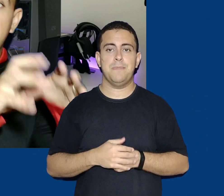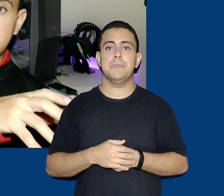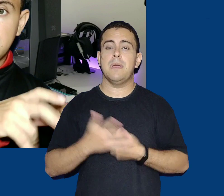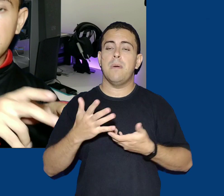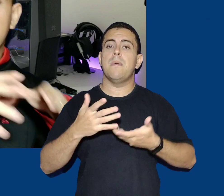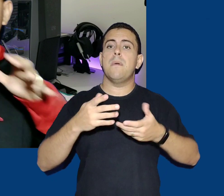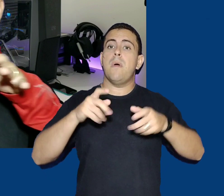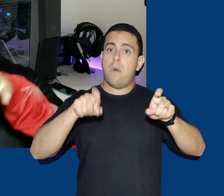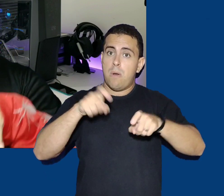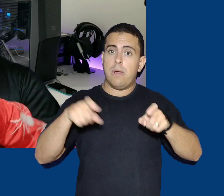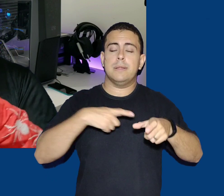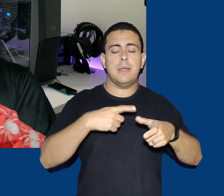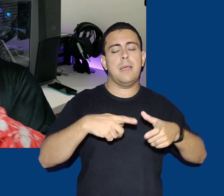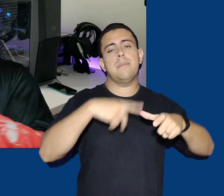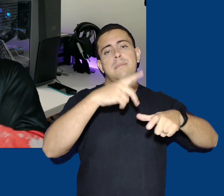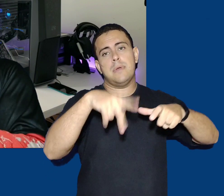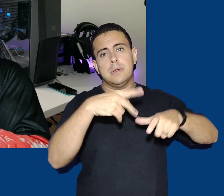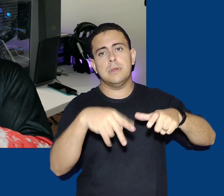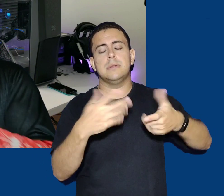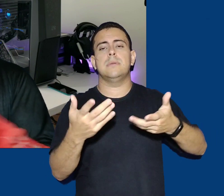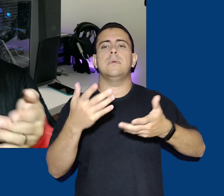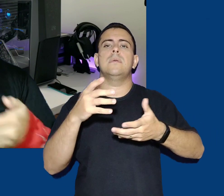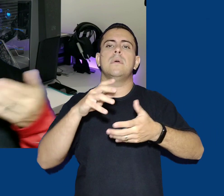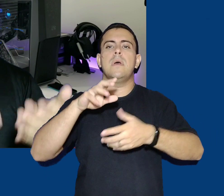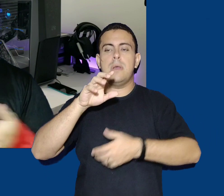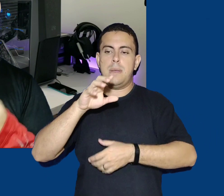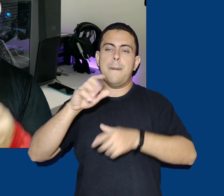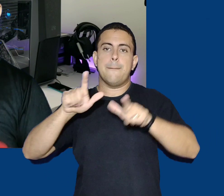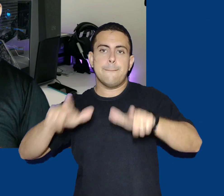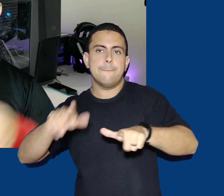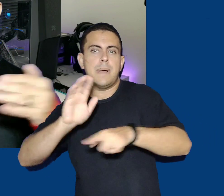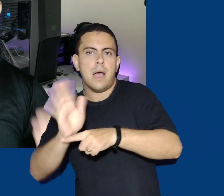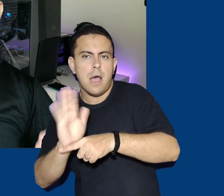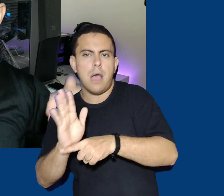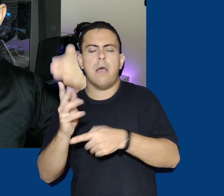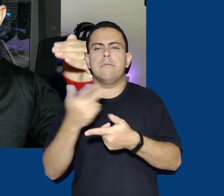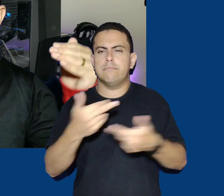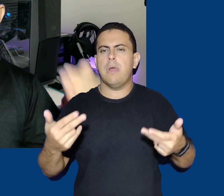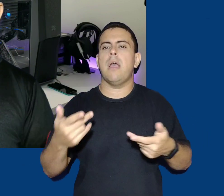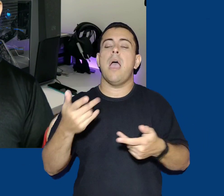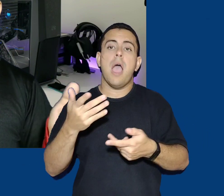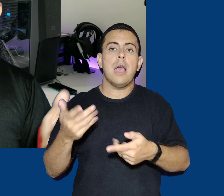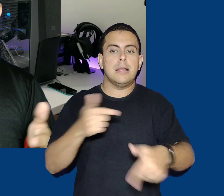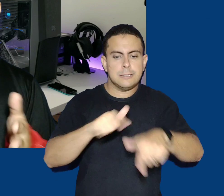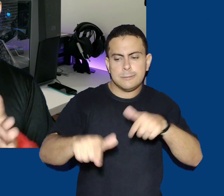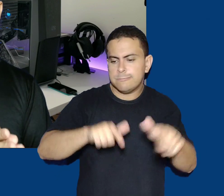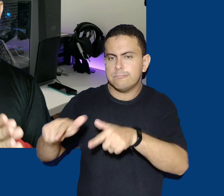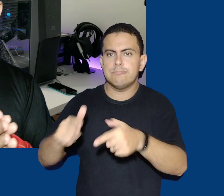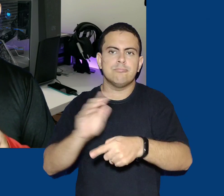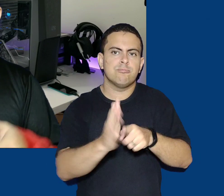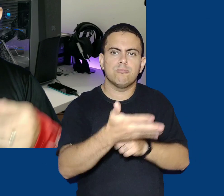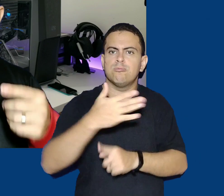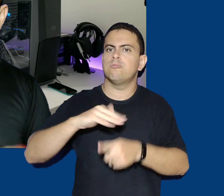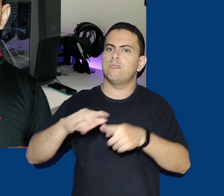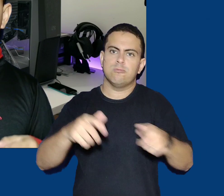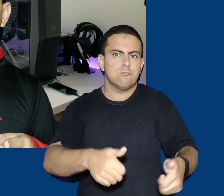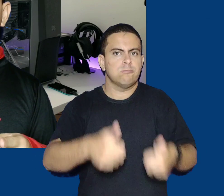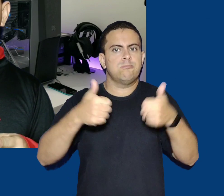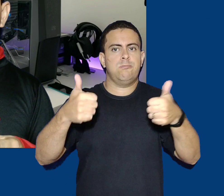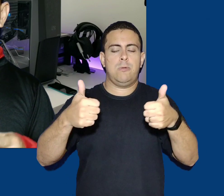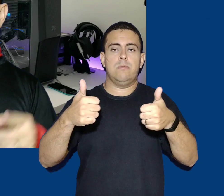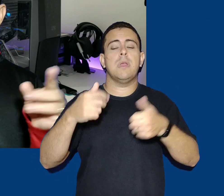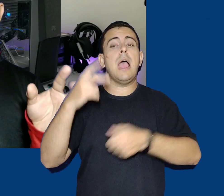o processador, a CPU e a placa de vídeo. Eles todos vão trabalhar para ter um melhor desempenho no computador. Enquanto